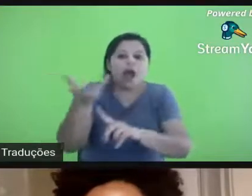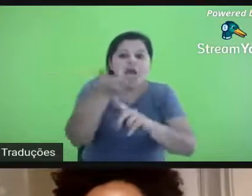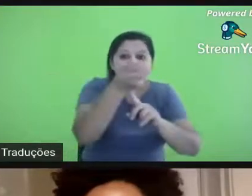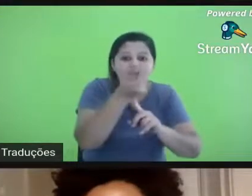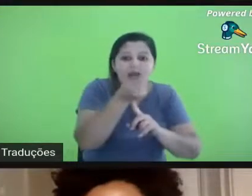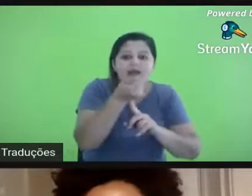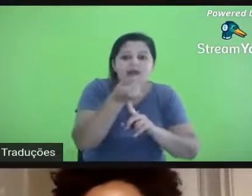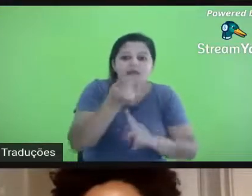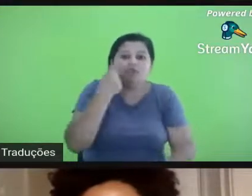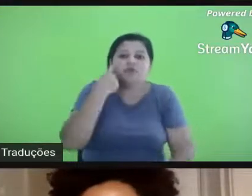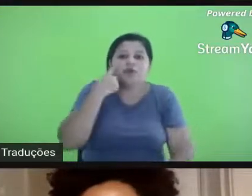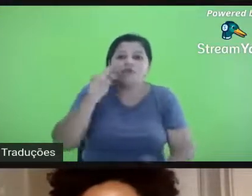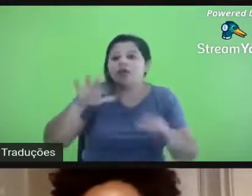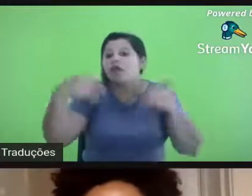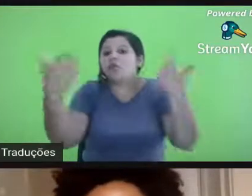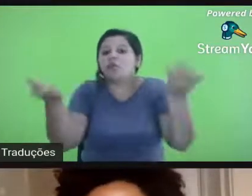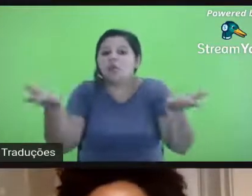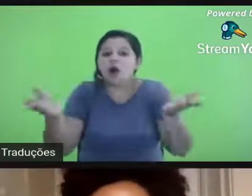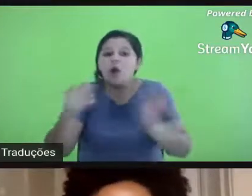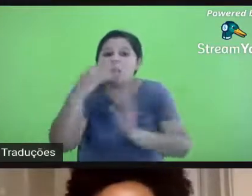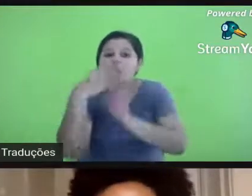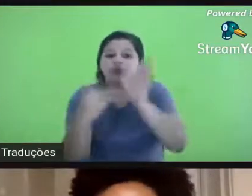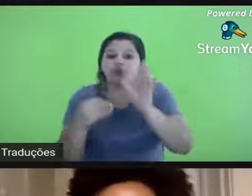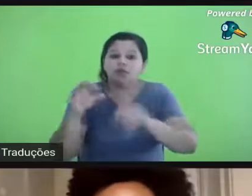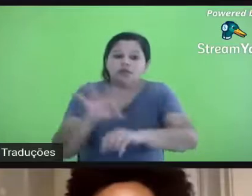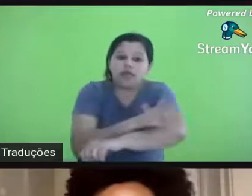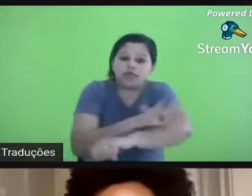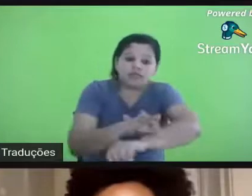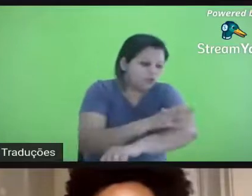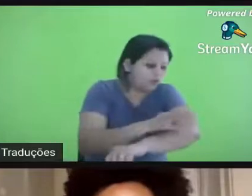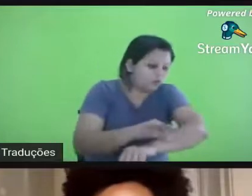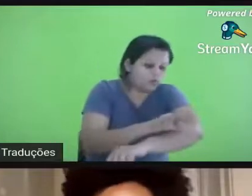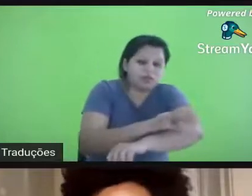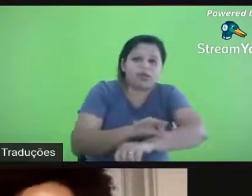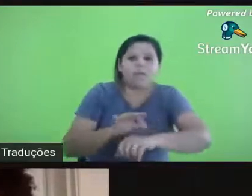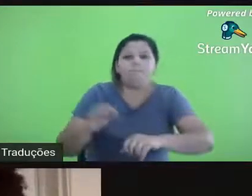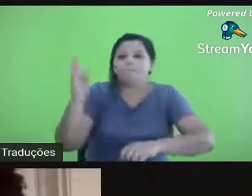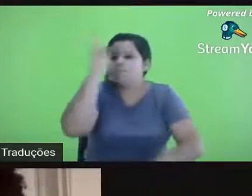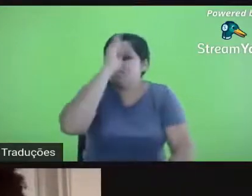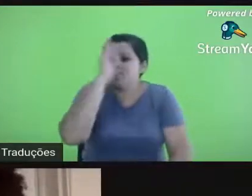cara da arquitetura brasileira, né? Qual é a cara, qual é... Isso.